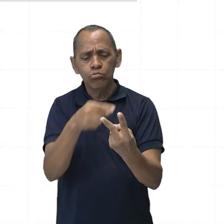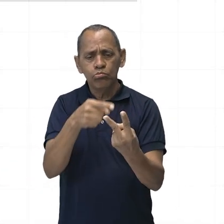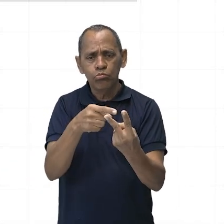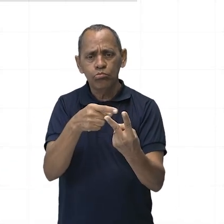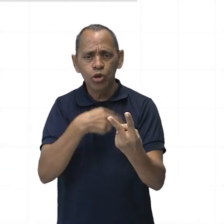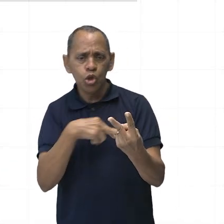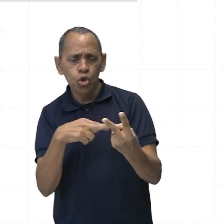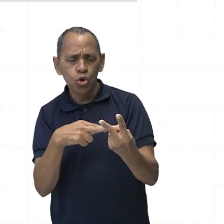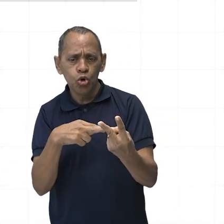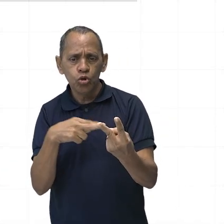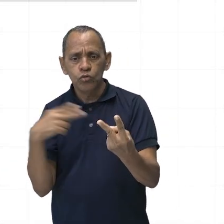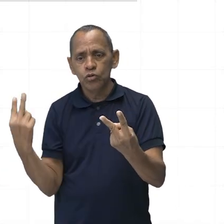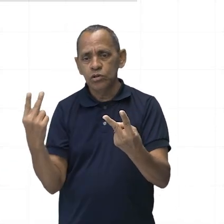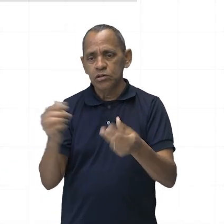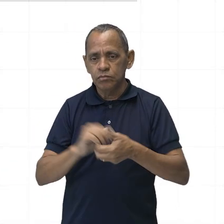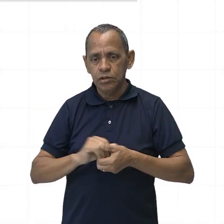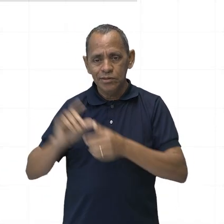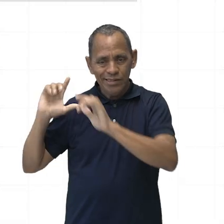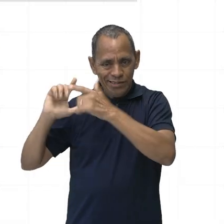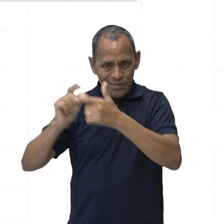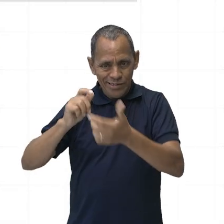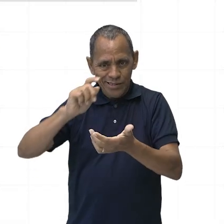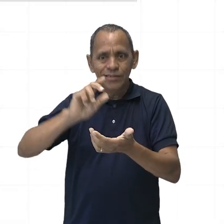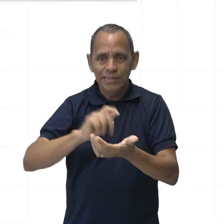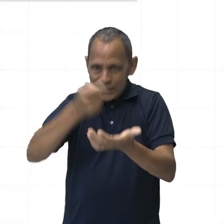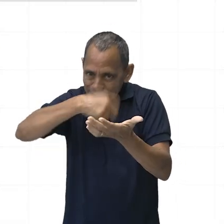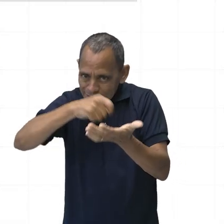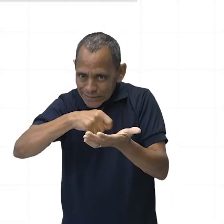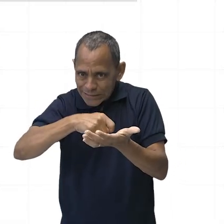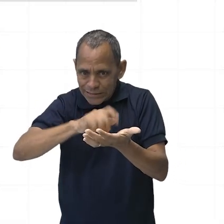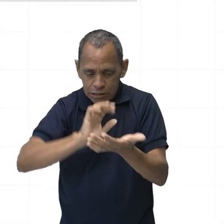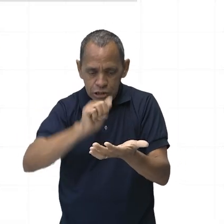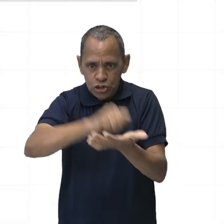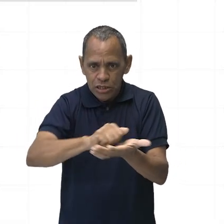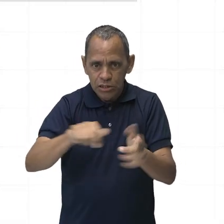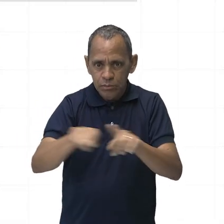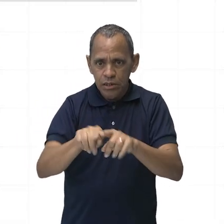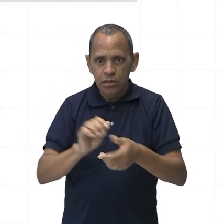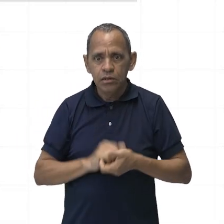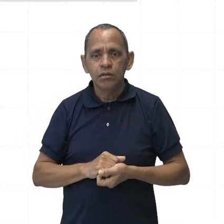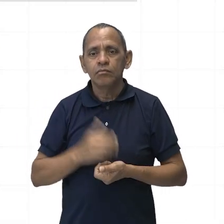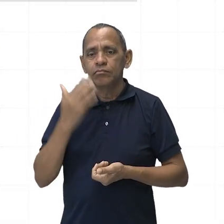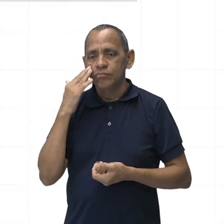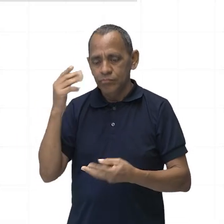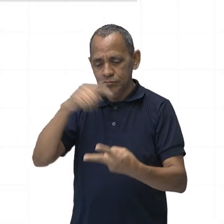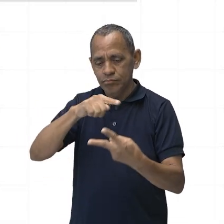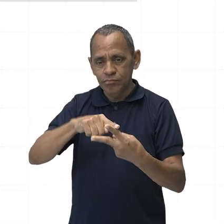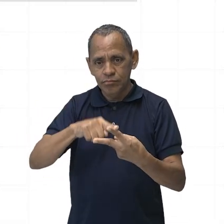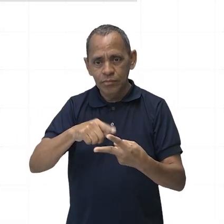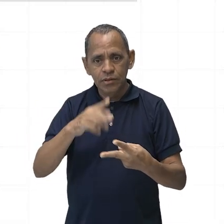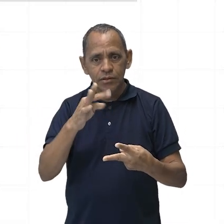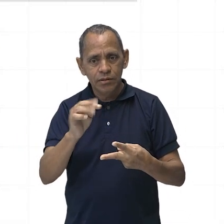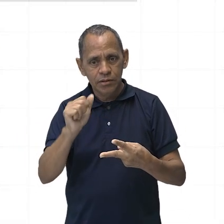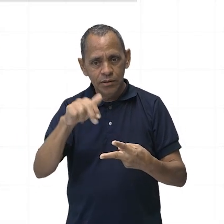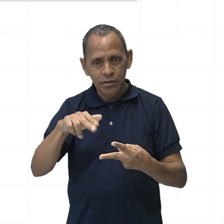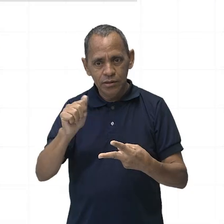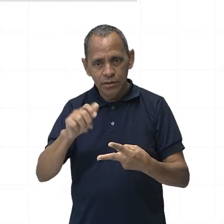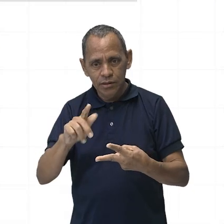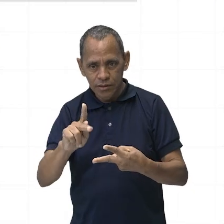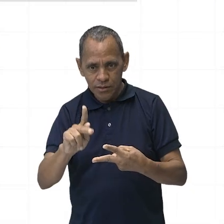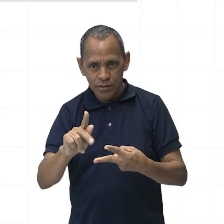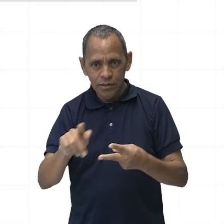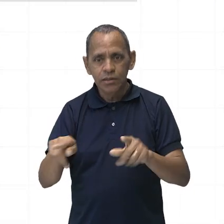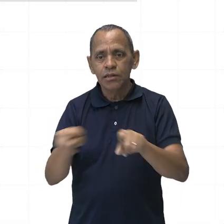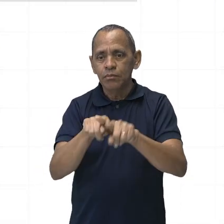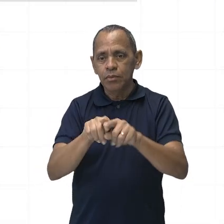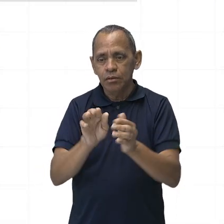vida. Na tradição escrita dessas religiões, ou seja, Tanakh, a Bíblia, há várias passagens